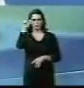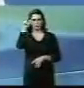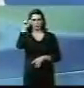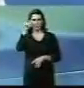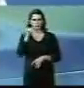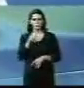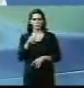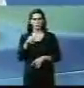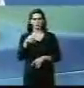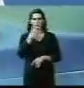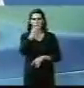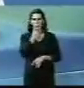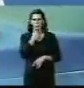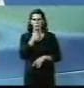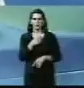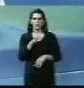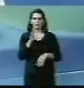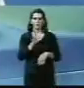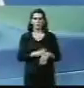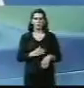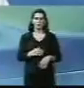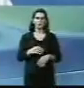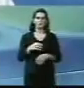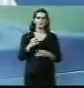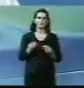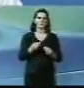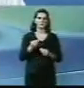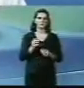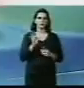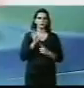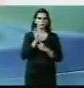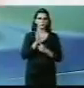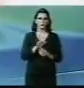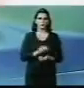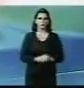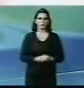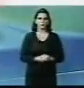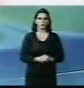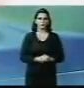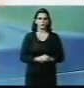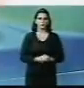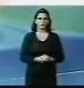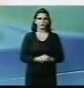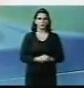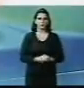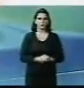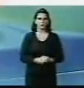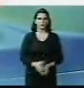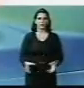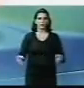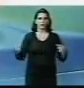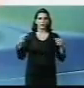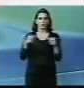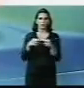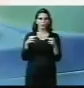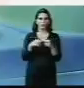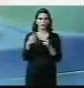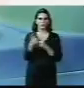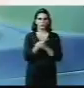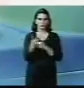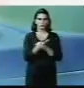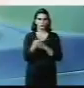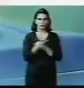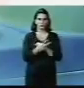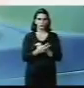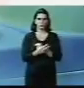uma funcionalidade ainda maior ao Squid. Acompanhe no slide quais são. Com a combinação desses dois, você pode ter a